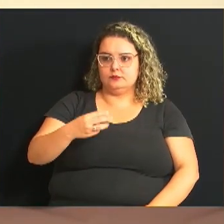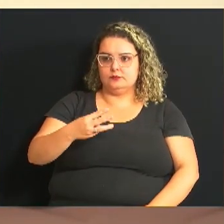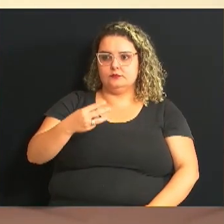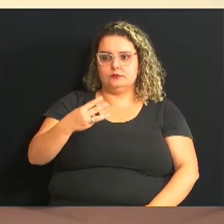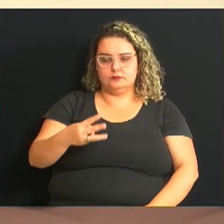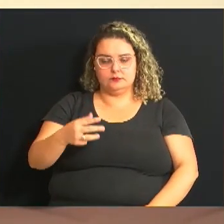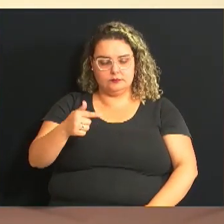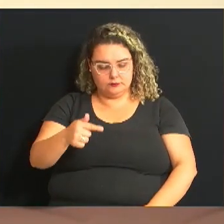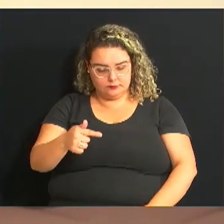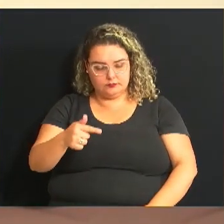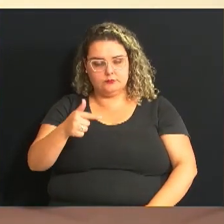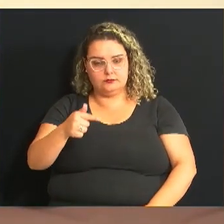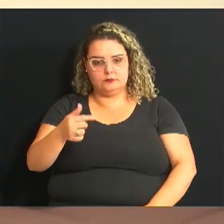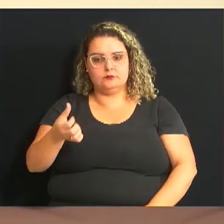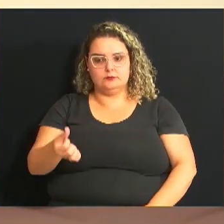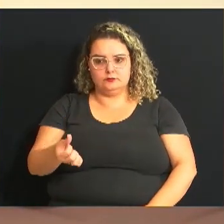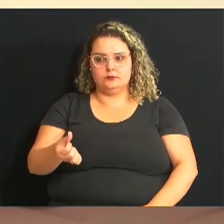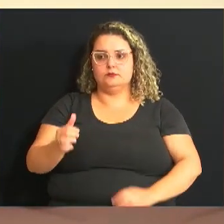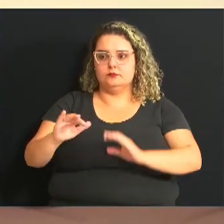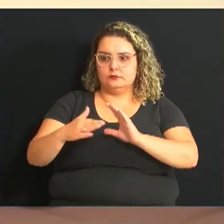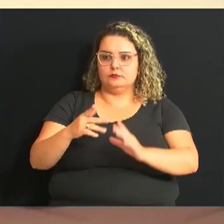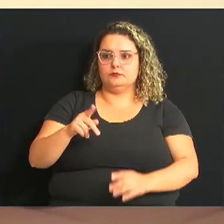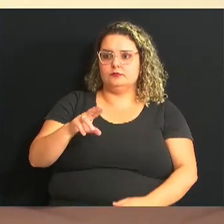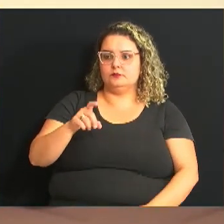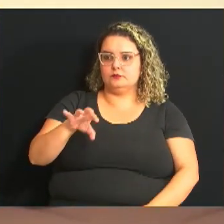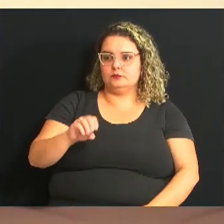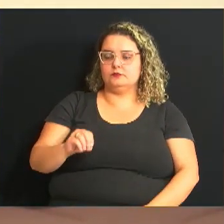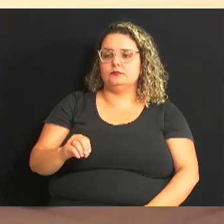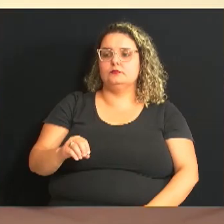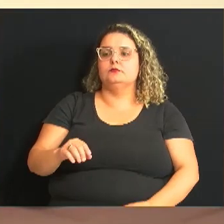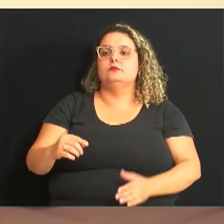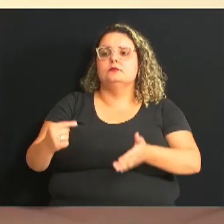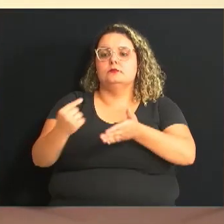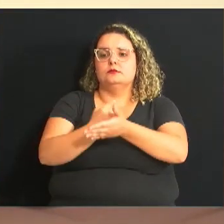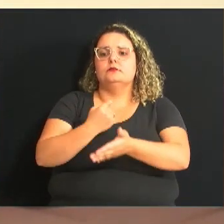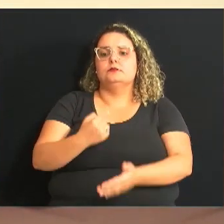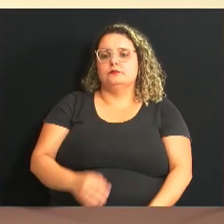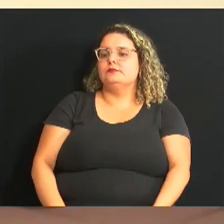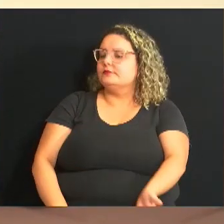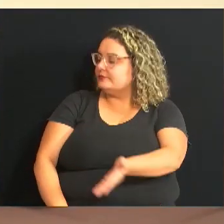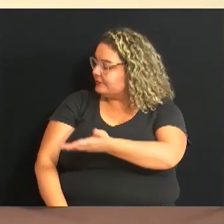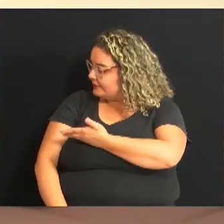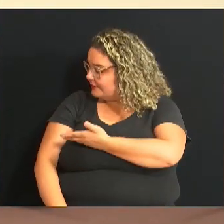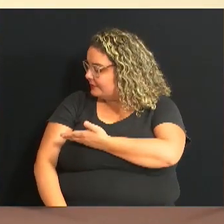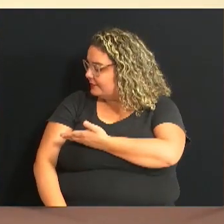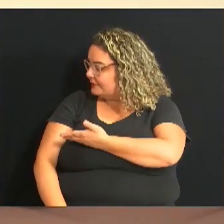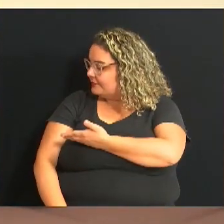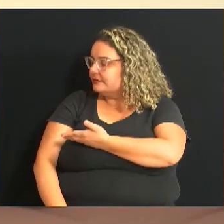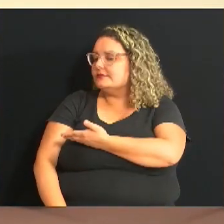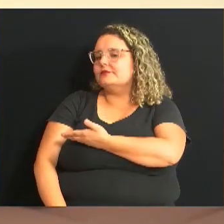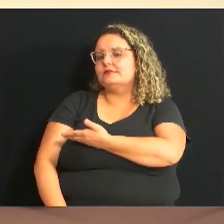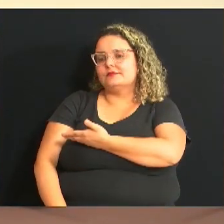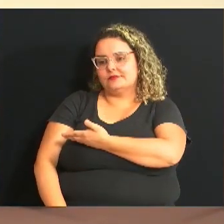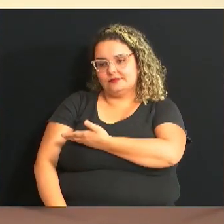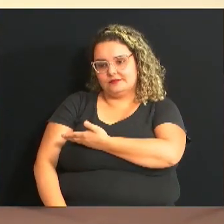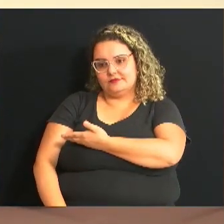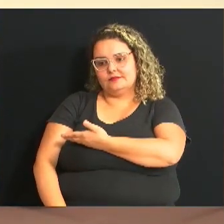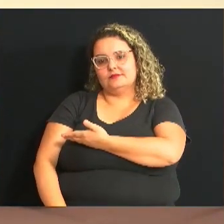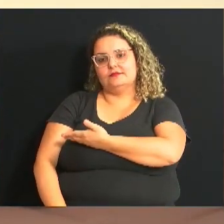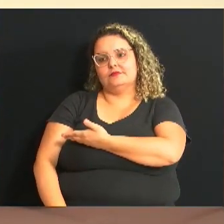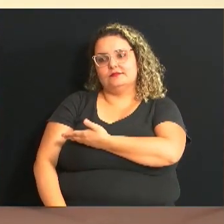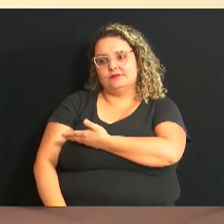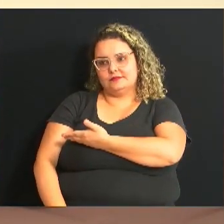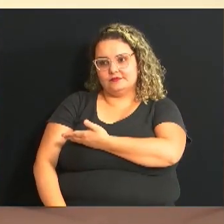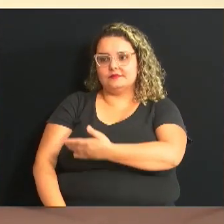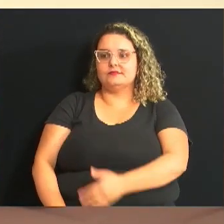3776. Mande para a nossa produção, que eles encaminham aqui para a gente, direto aqui no Teatro Bento Quirino, onde nós falamos diretamente